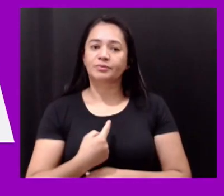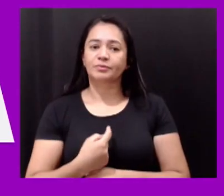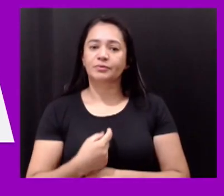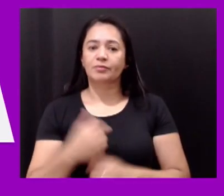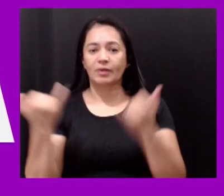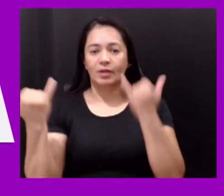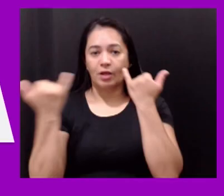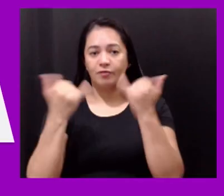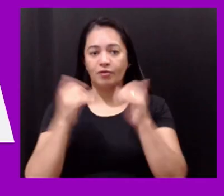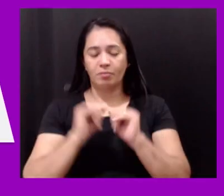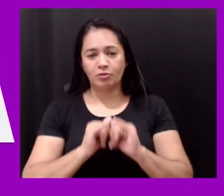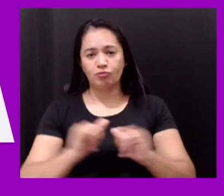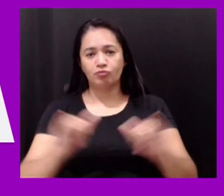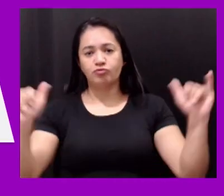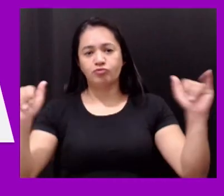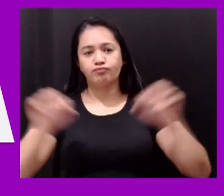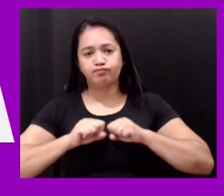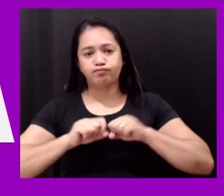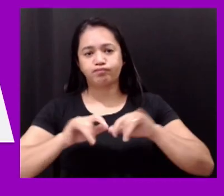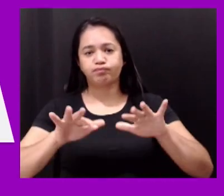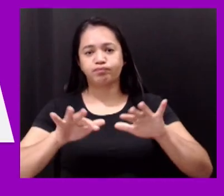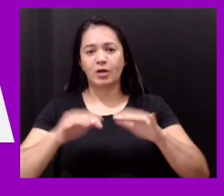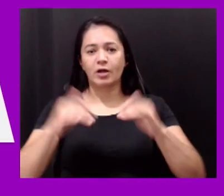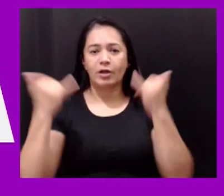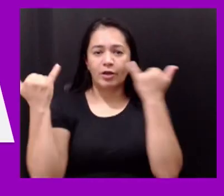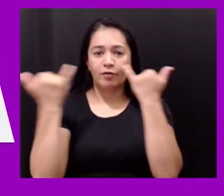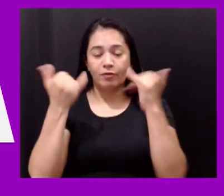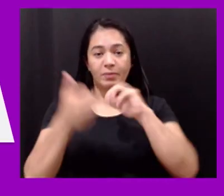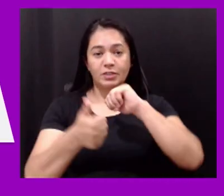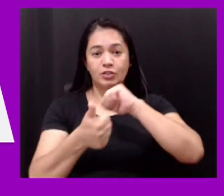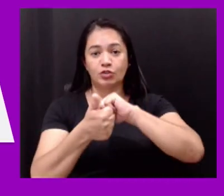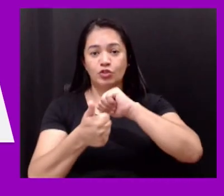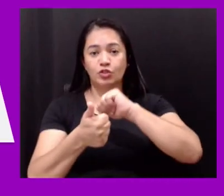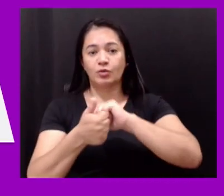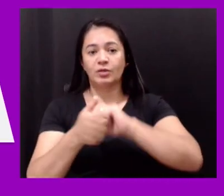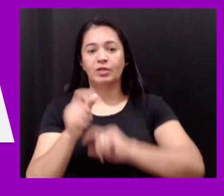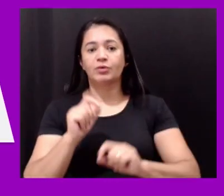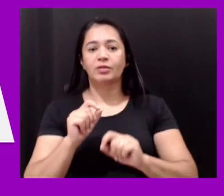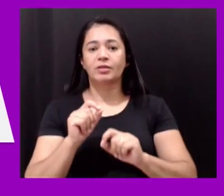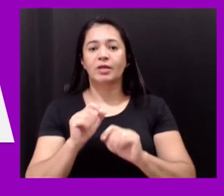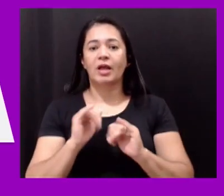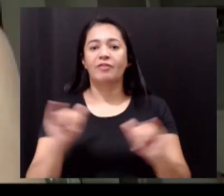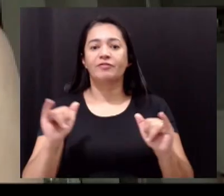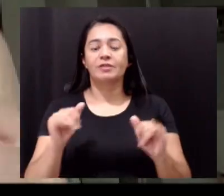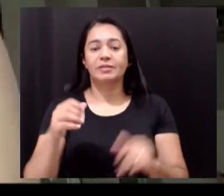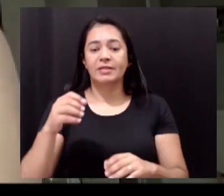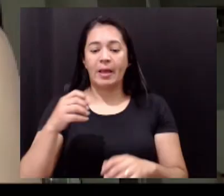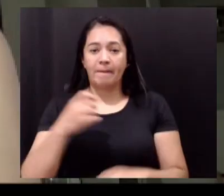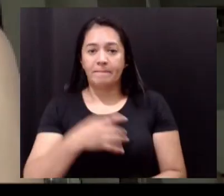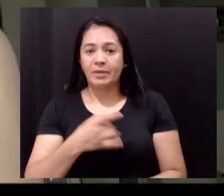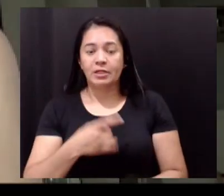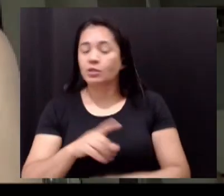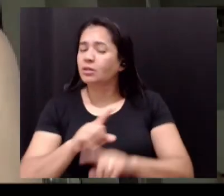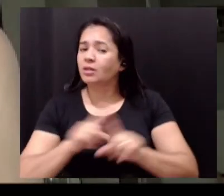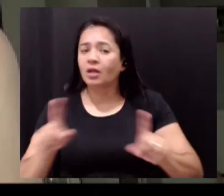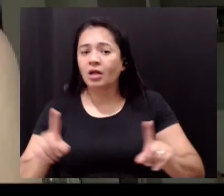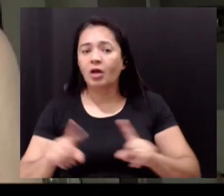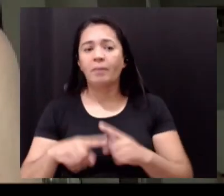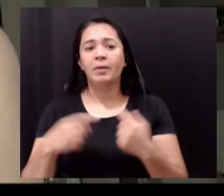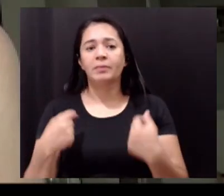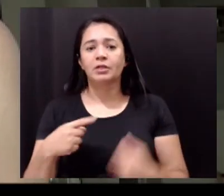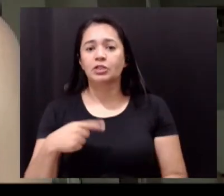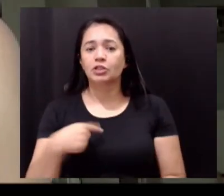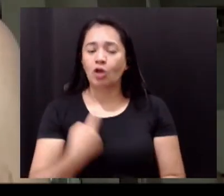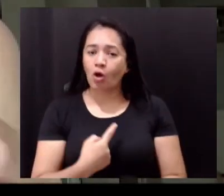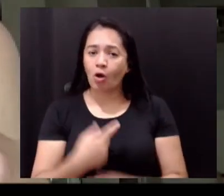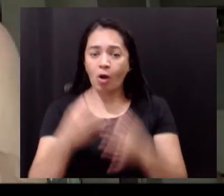população, informação de qualidade e dizer, não para alarmar, mas para dizer assim, olha, a gente tem como se precaver disso